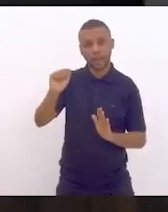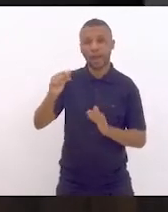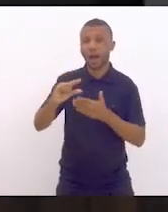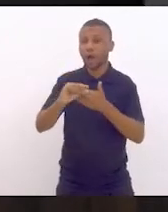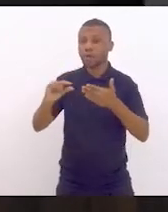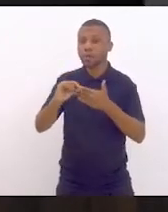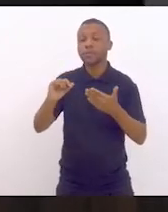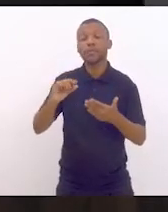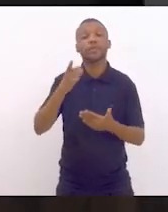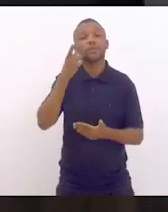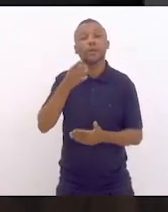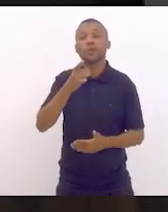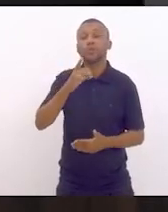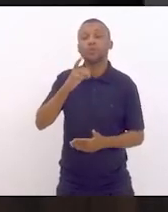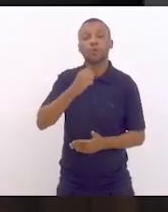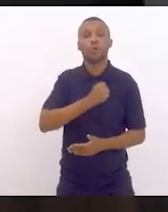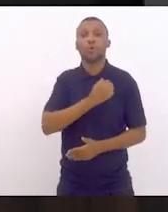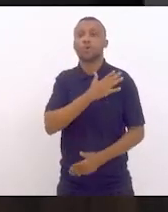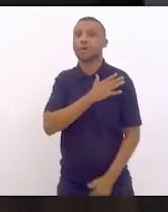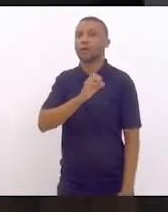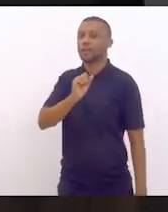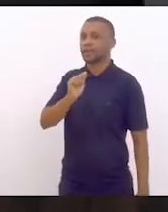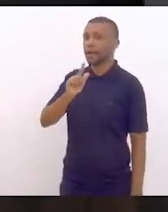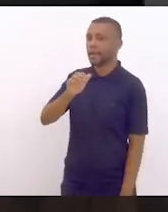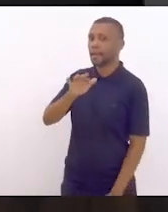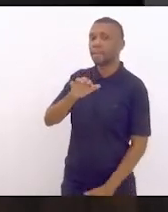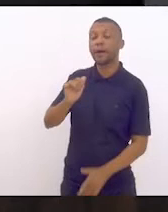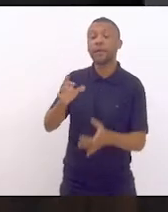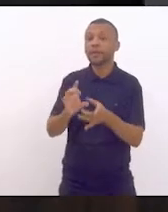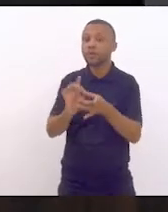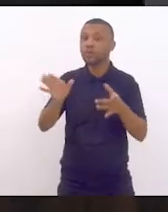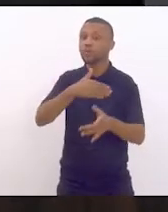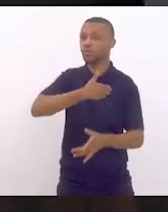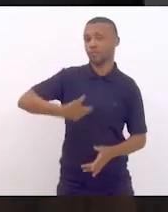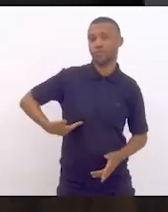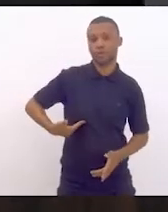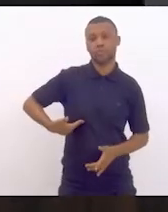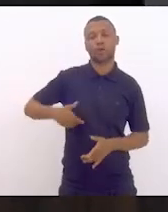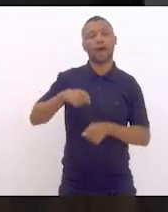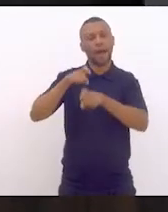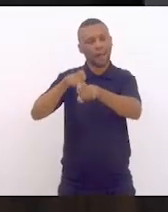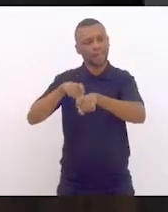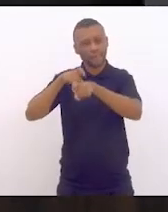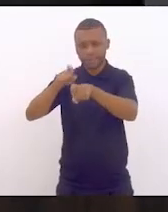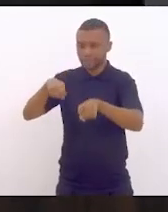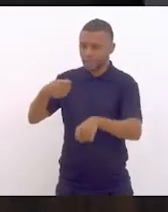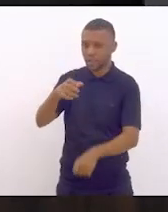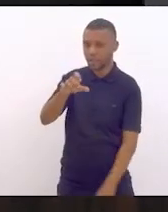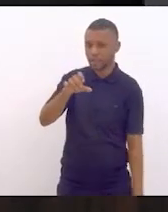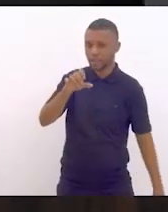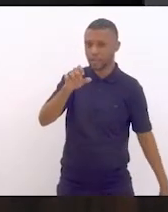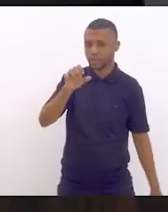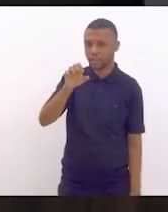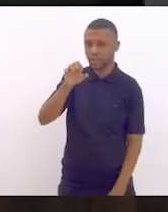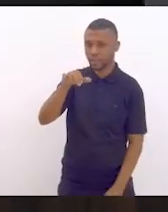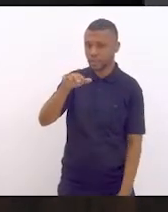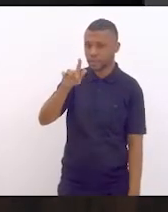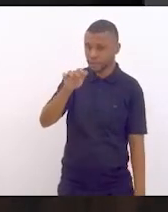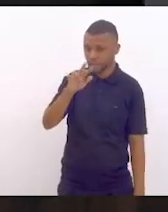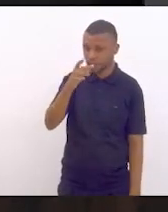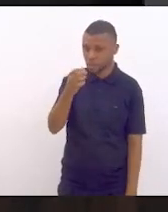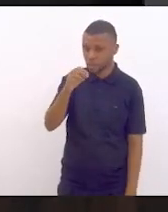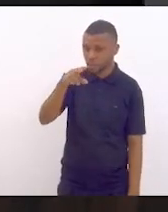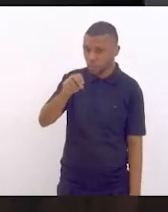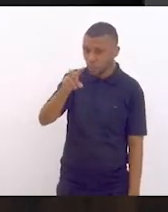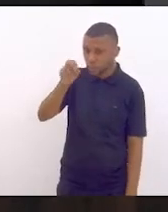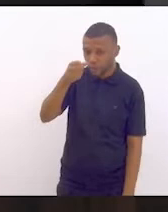Coronel Salema, que autoriza o Poder Executivo a transformar a fazenda denominada Engenho Novo, localizada no bairro de Monjolos, no município